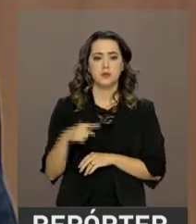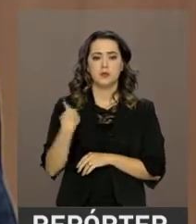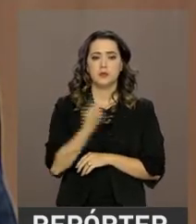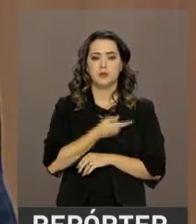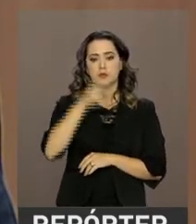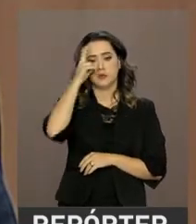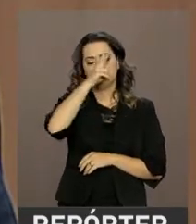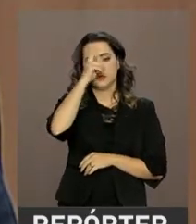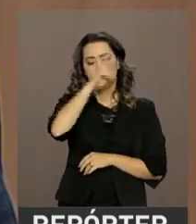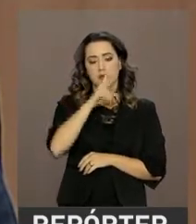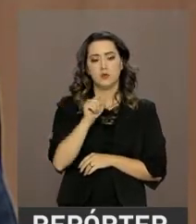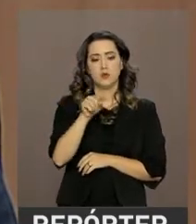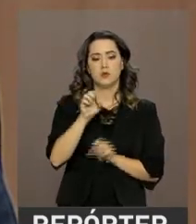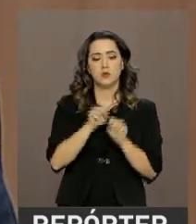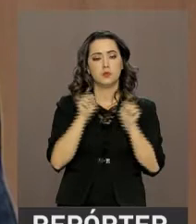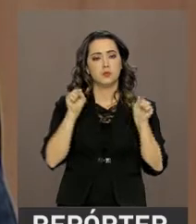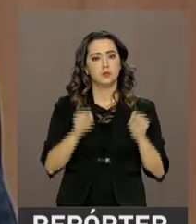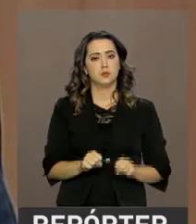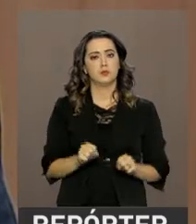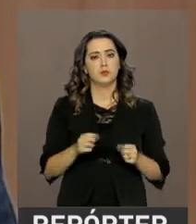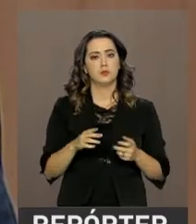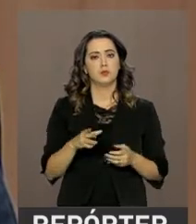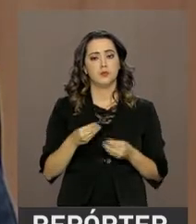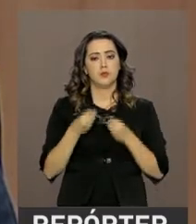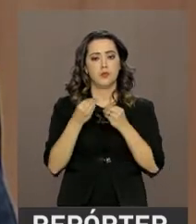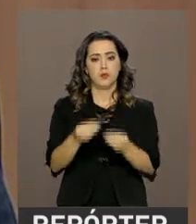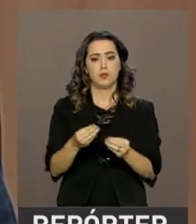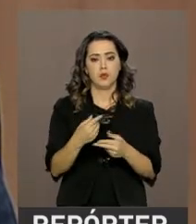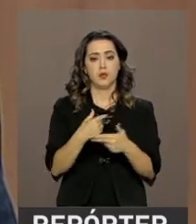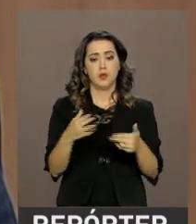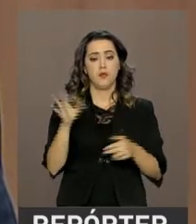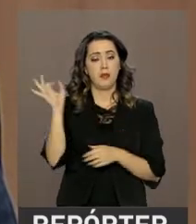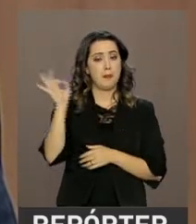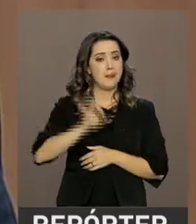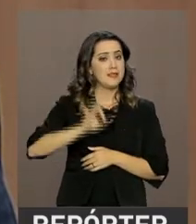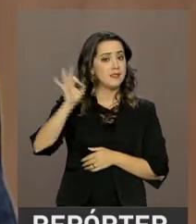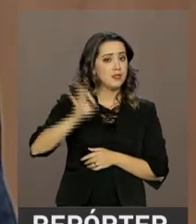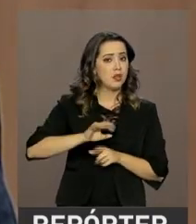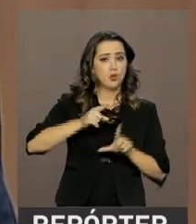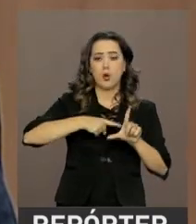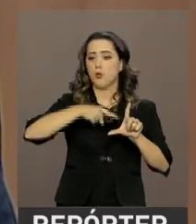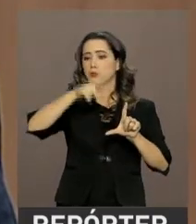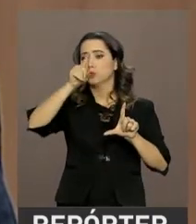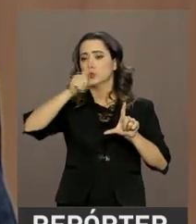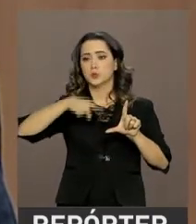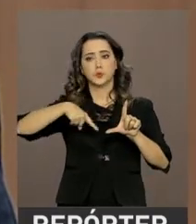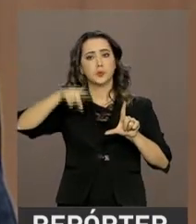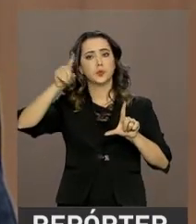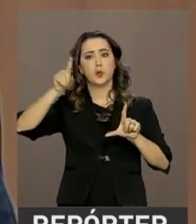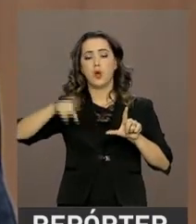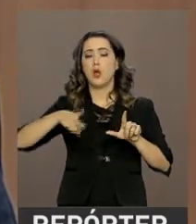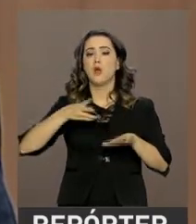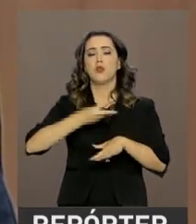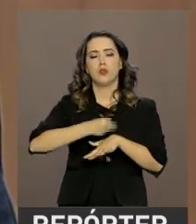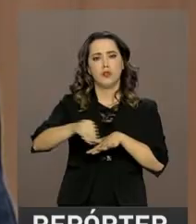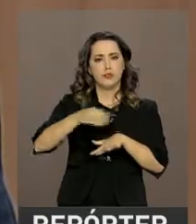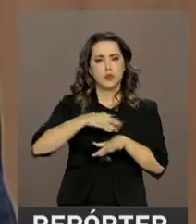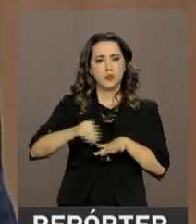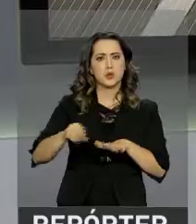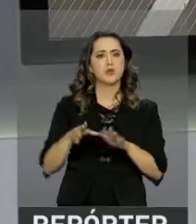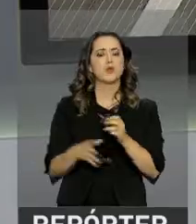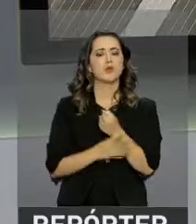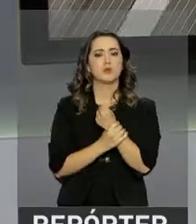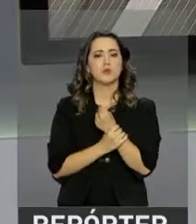nossa história, um sistema que venha a produzir estatísticas, dados e informações na área de